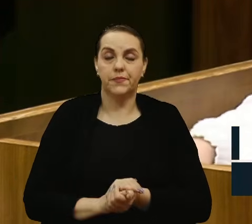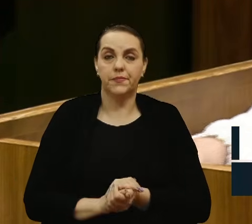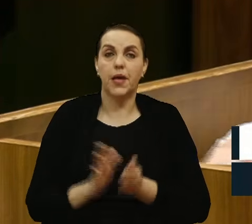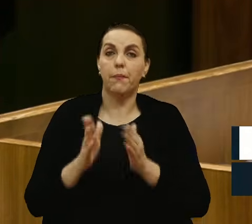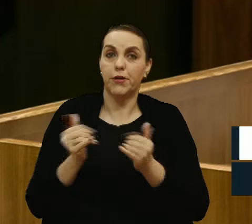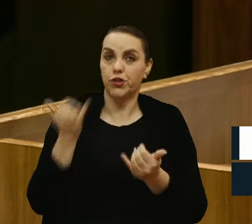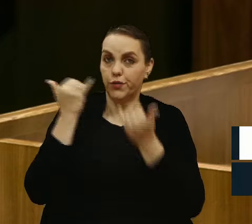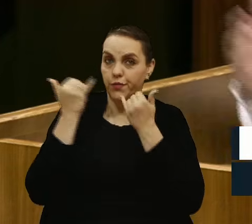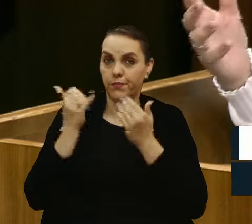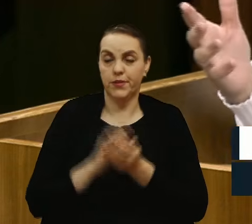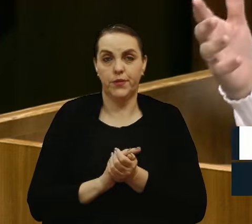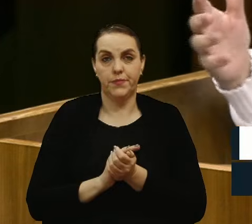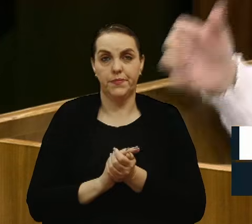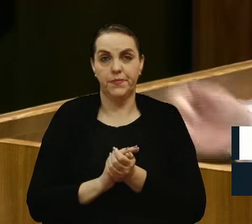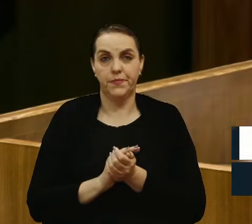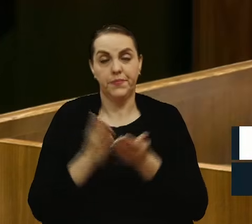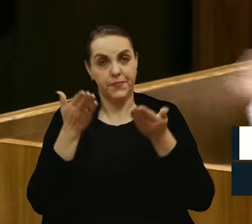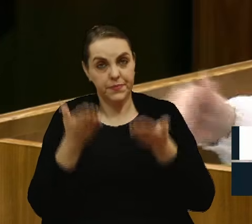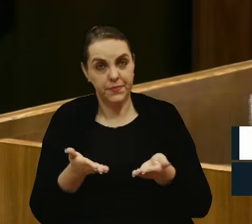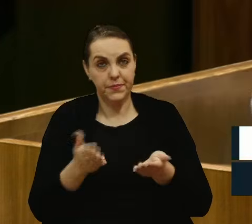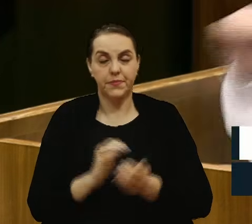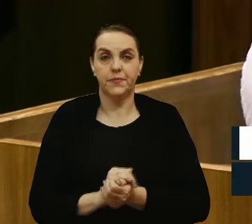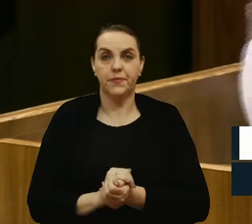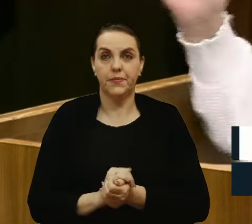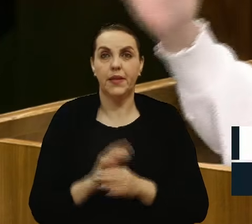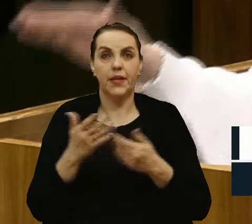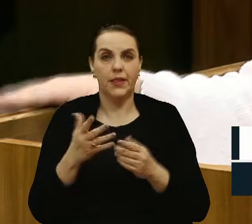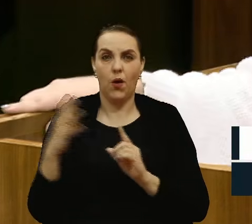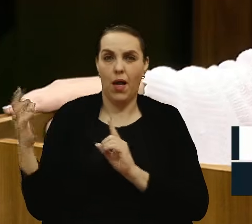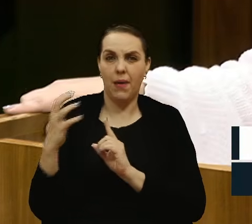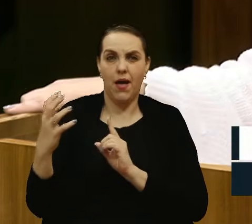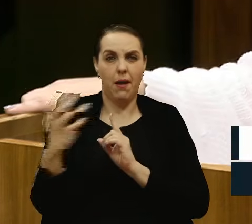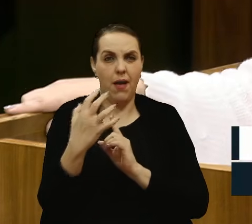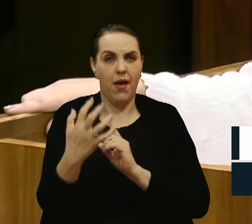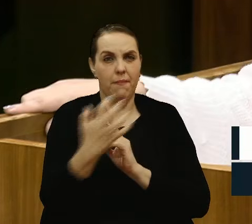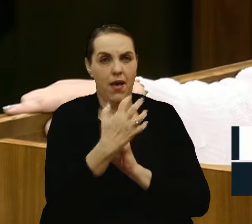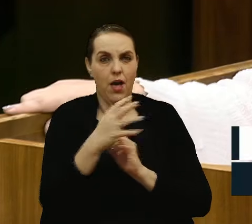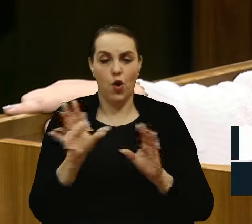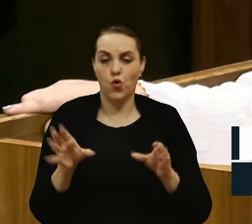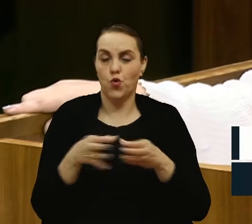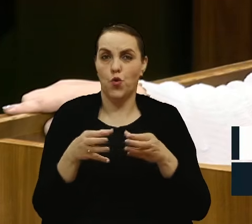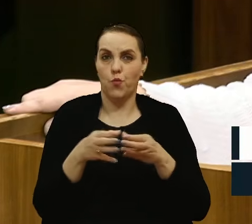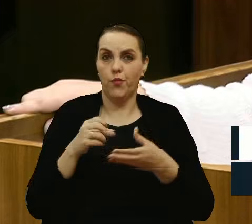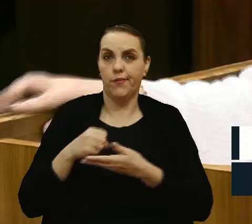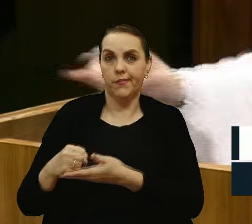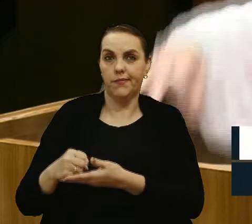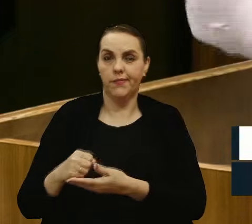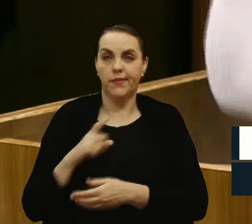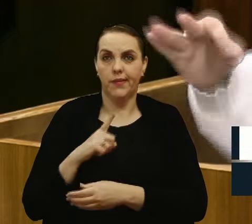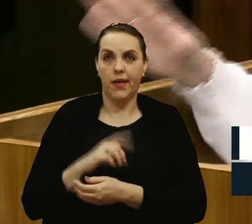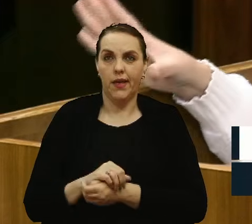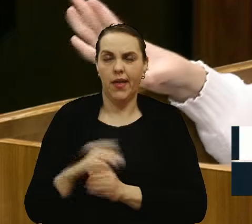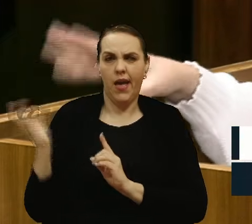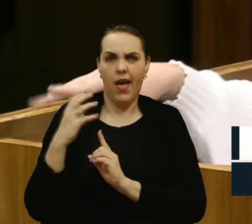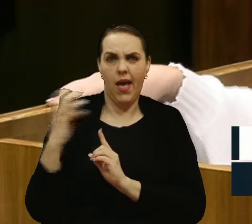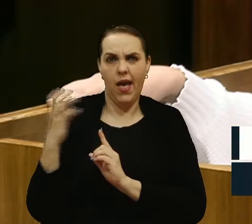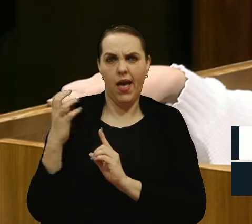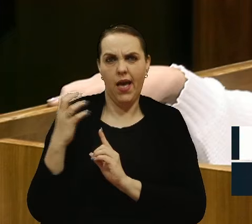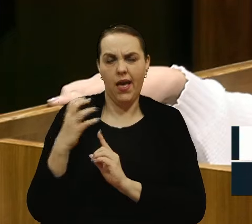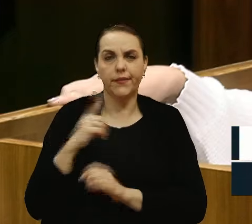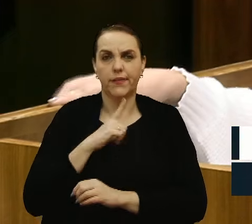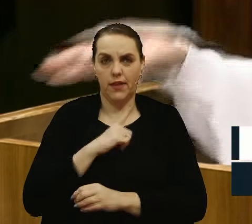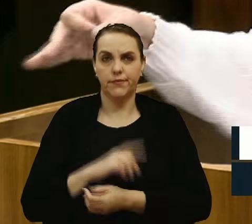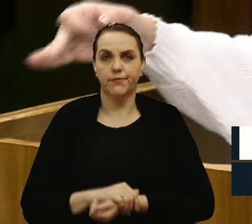de informação. E daí tem ameaça para tudo que é lado no grupo da base. Tem ameaça para tudo que é